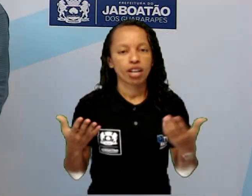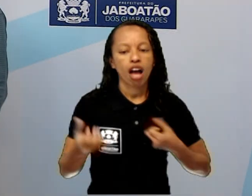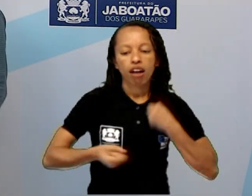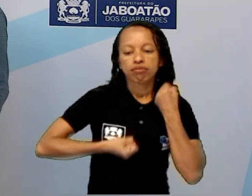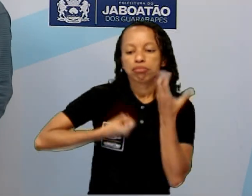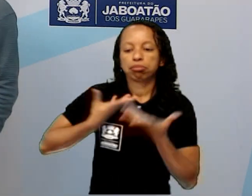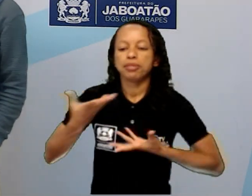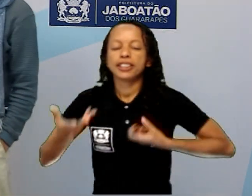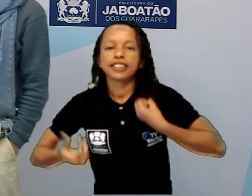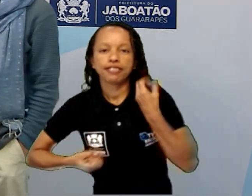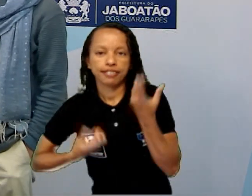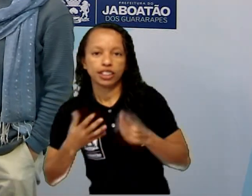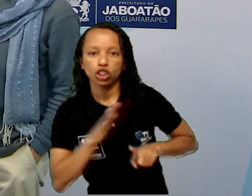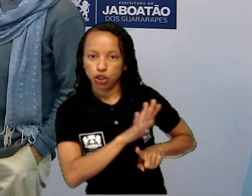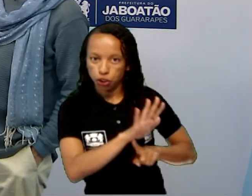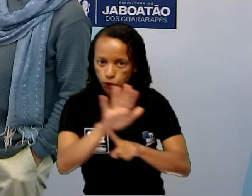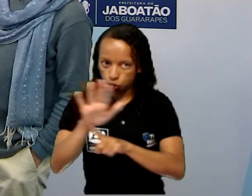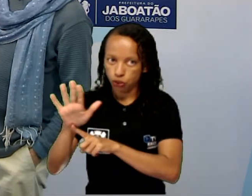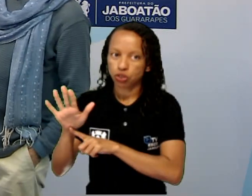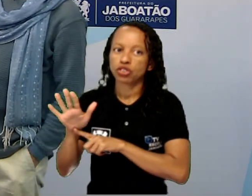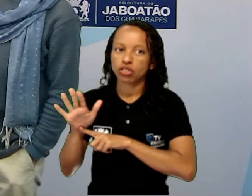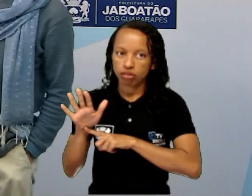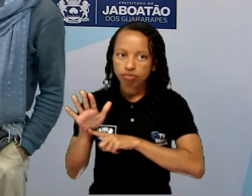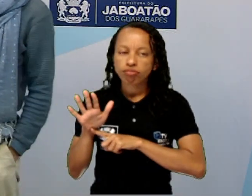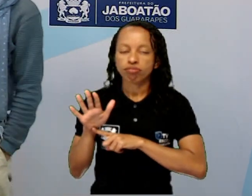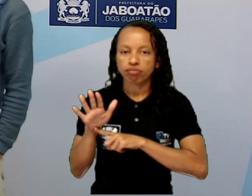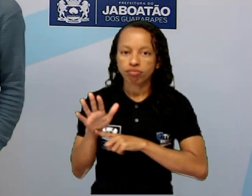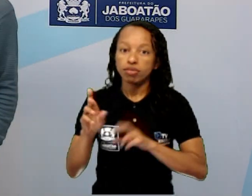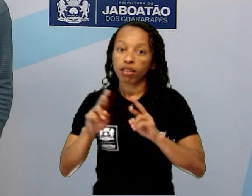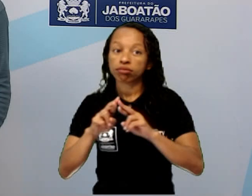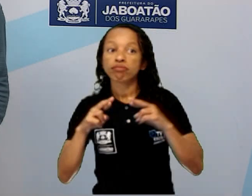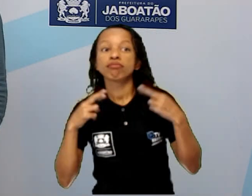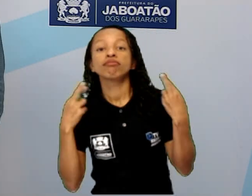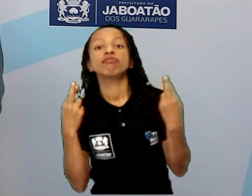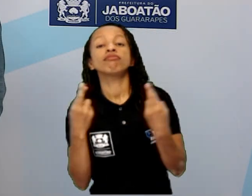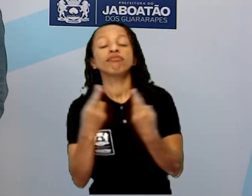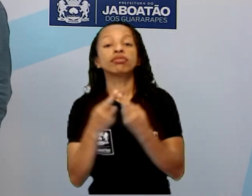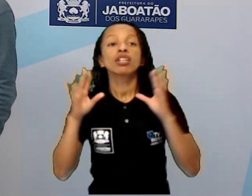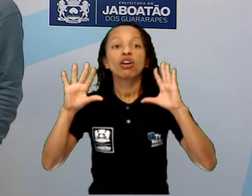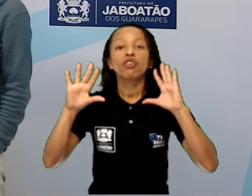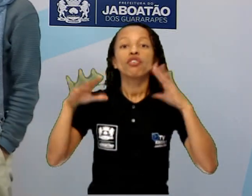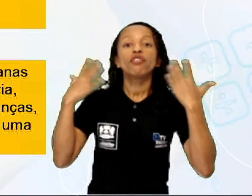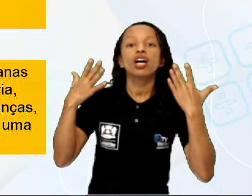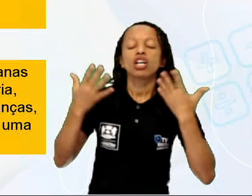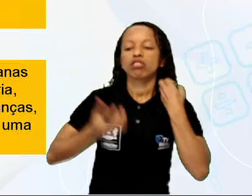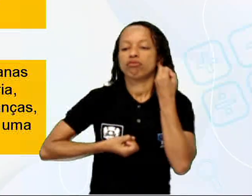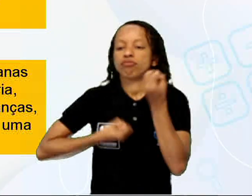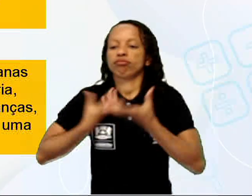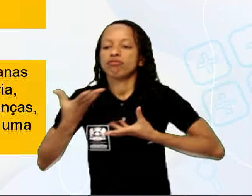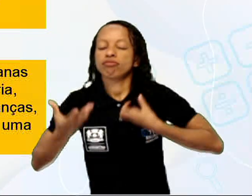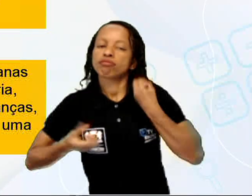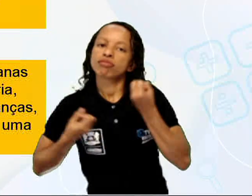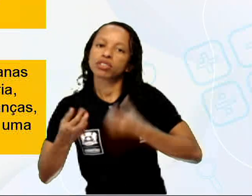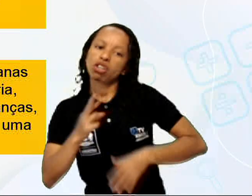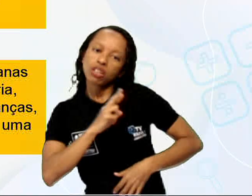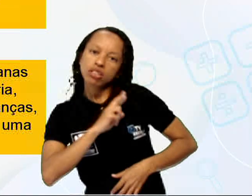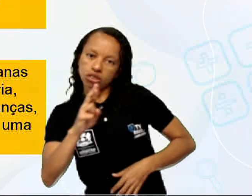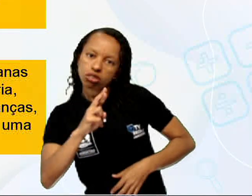da cultura geralmente reúnem festividades e expressões religiosas e